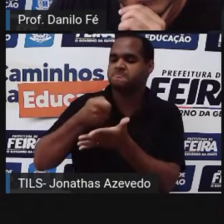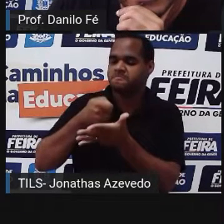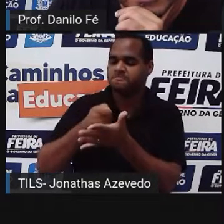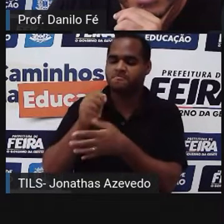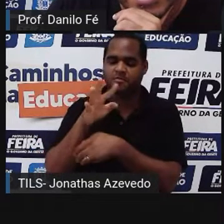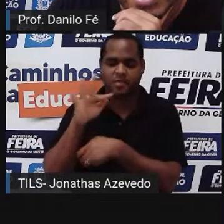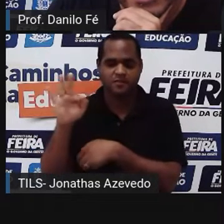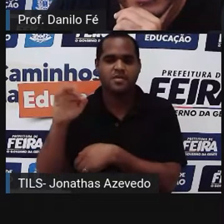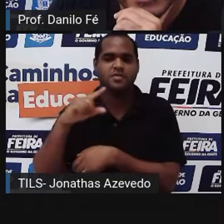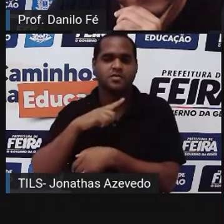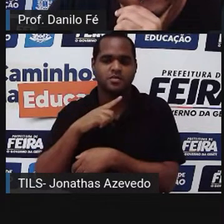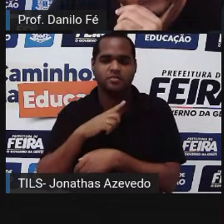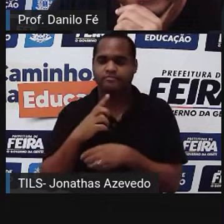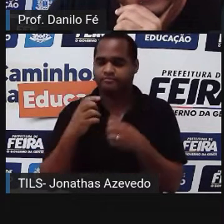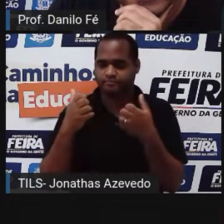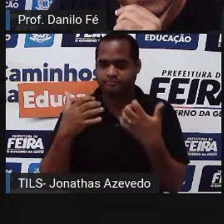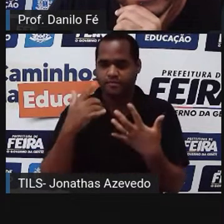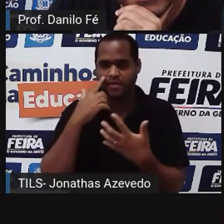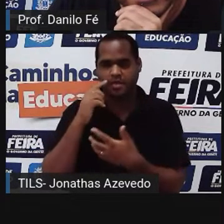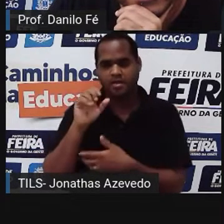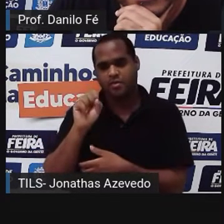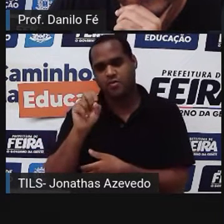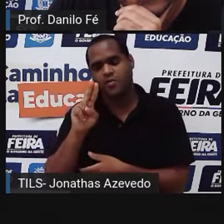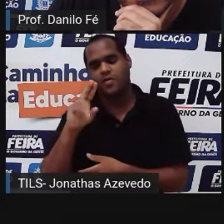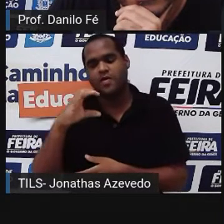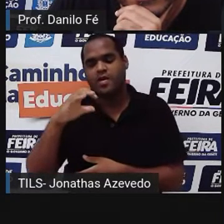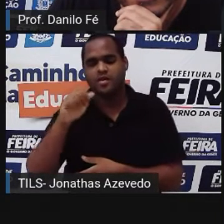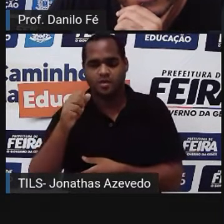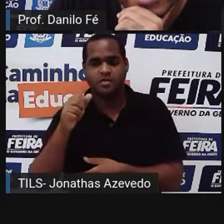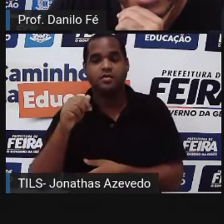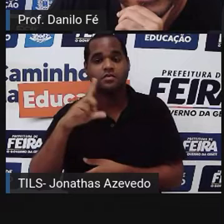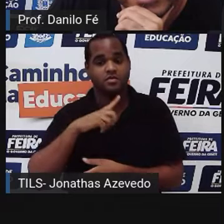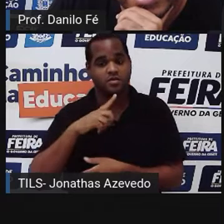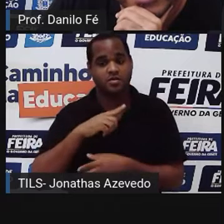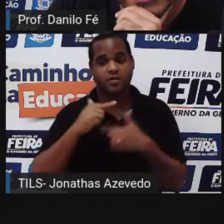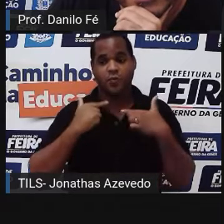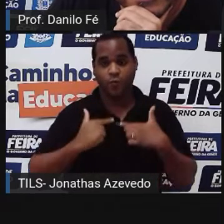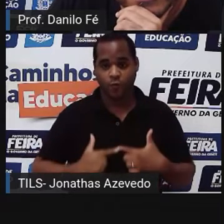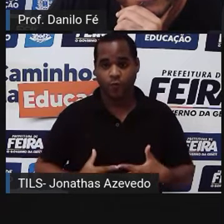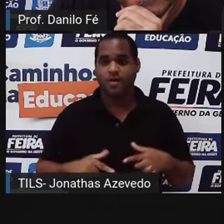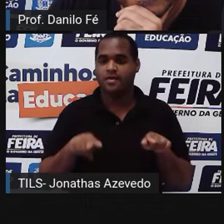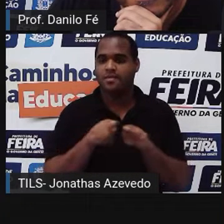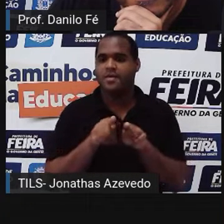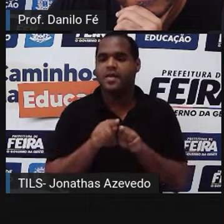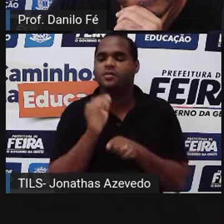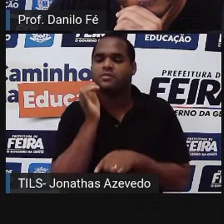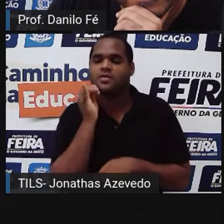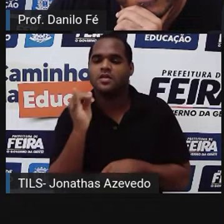francesa. Aqui a Suíça, que era neutra, a Itália,